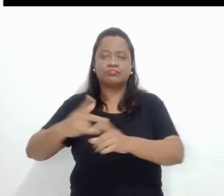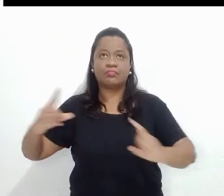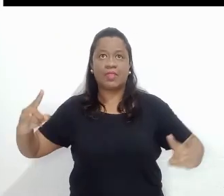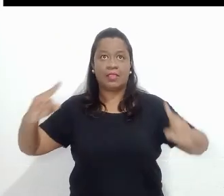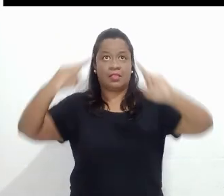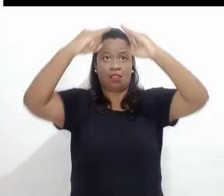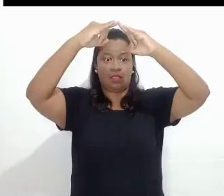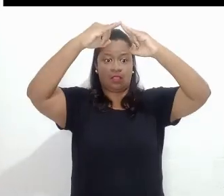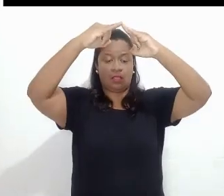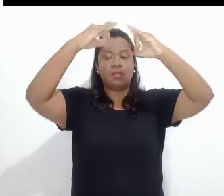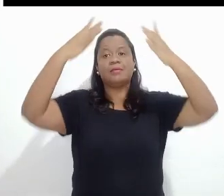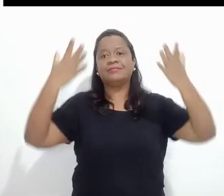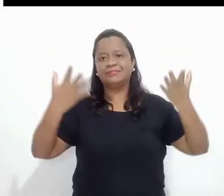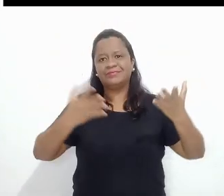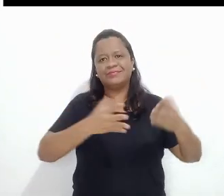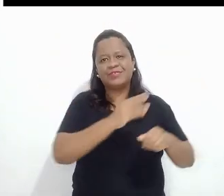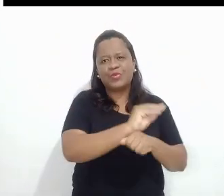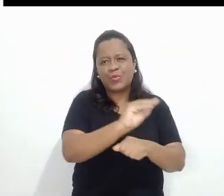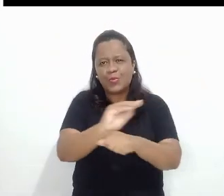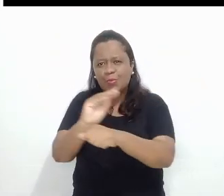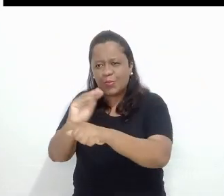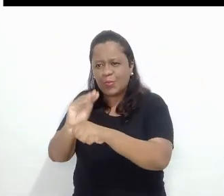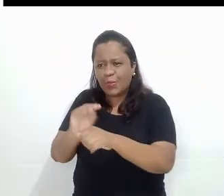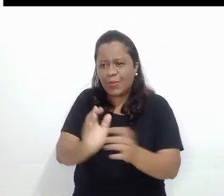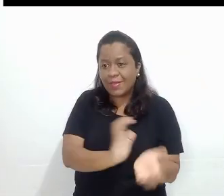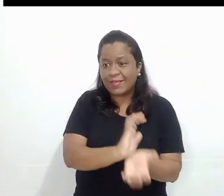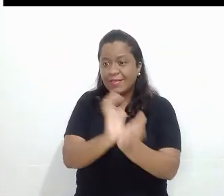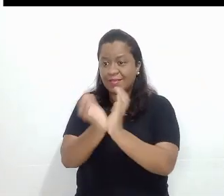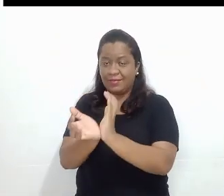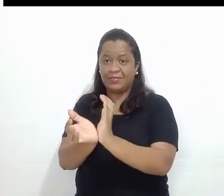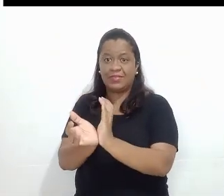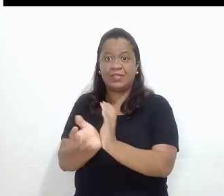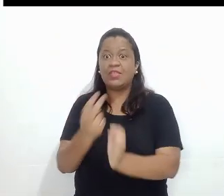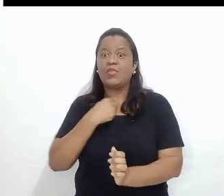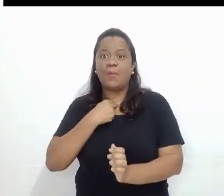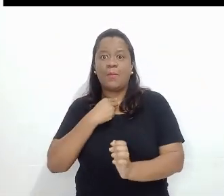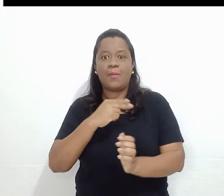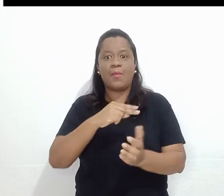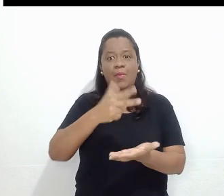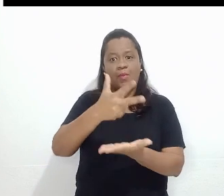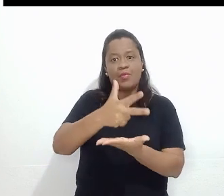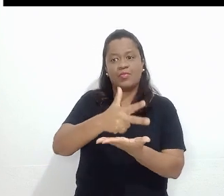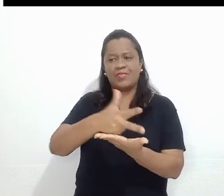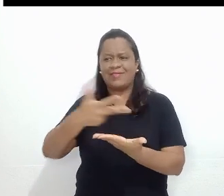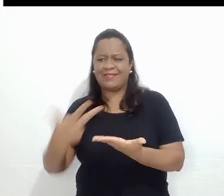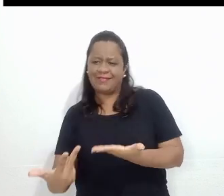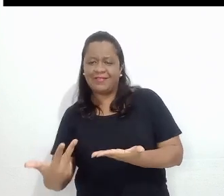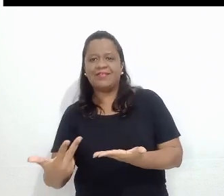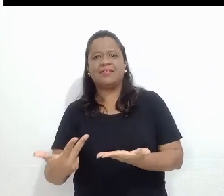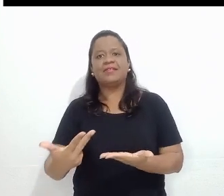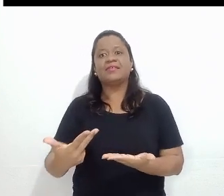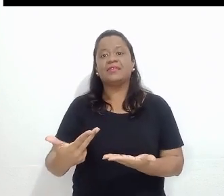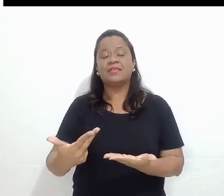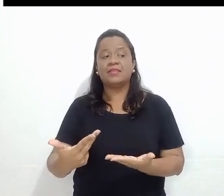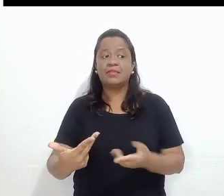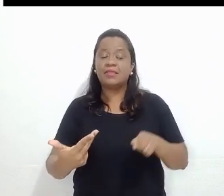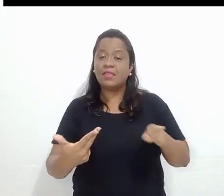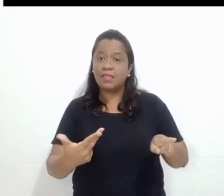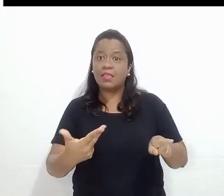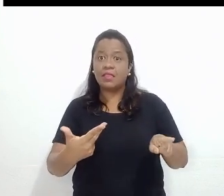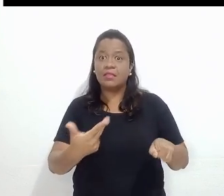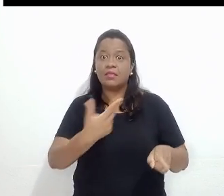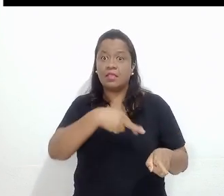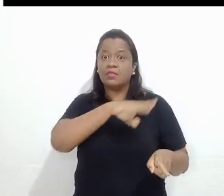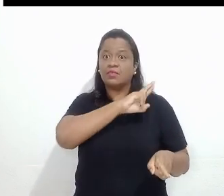cuida do equipamento como um bebê mesmo. Tá? A câmera não pode cair, não pode tropeçar na câmera. Ele é o responsável, ele está do lado